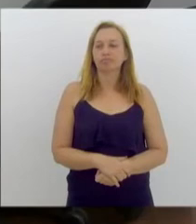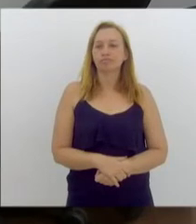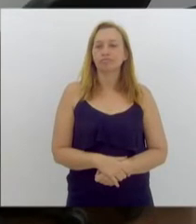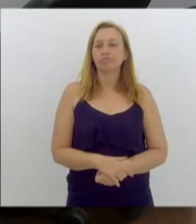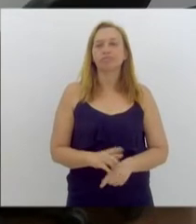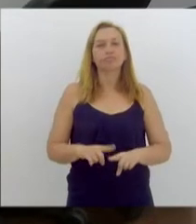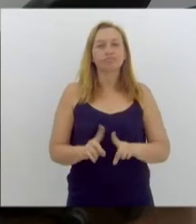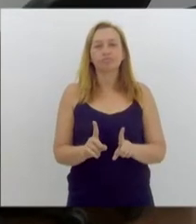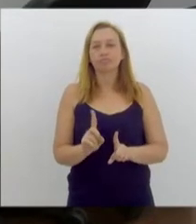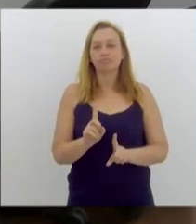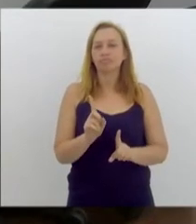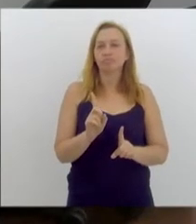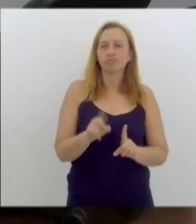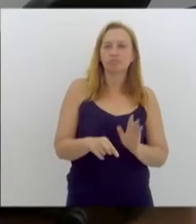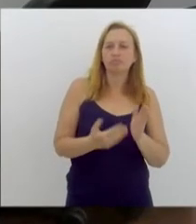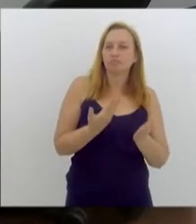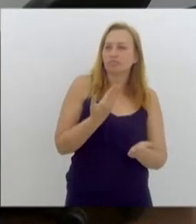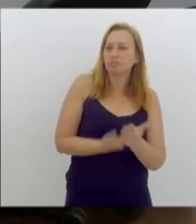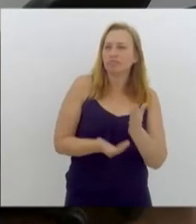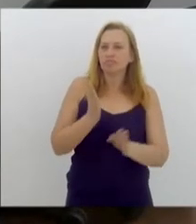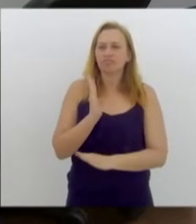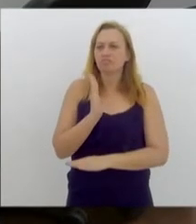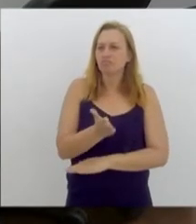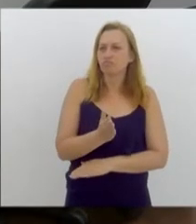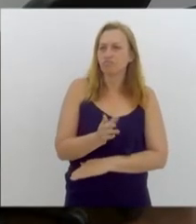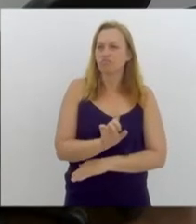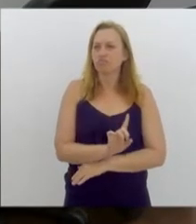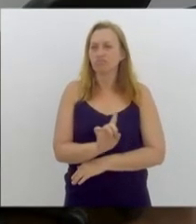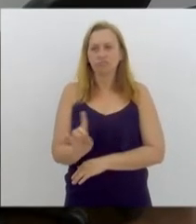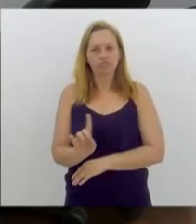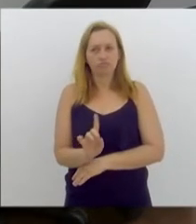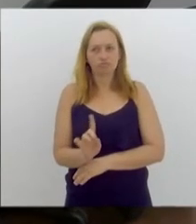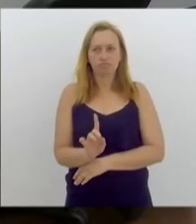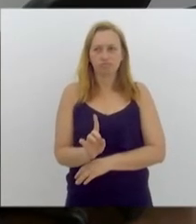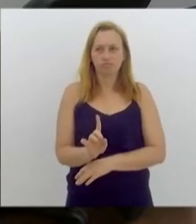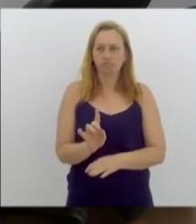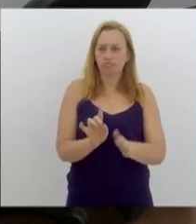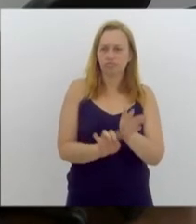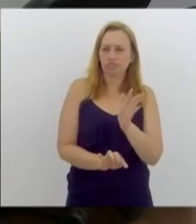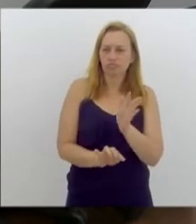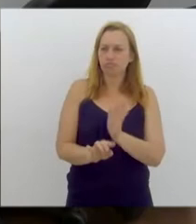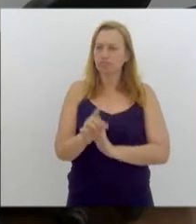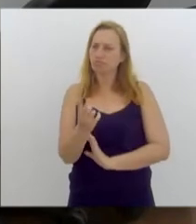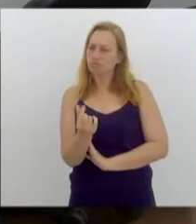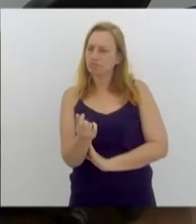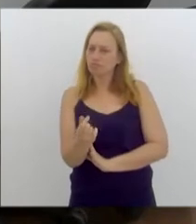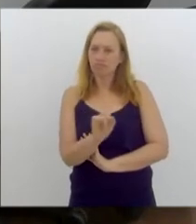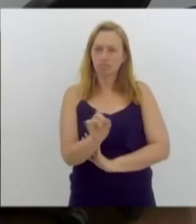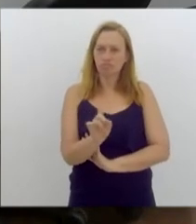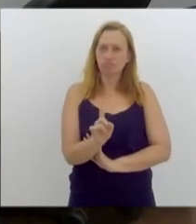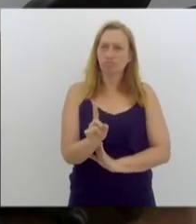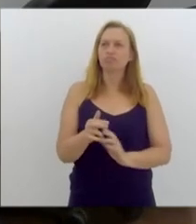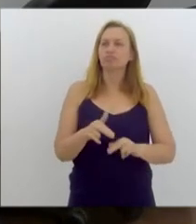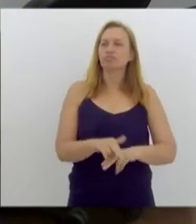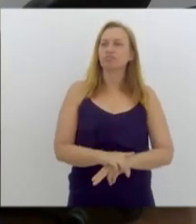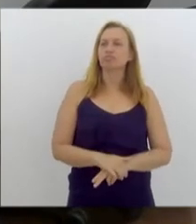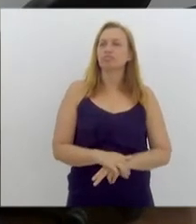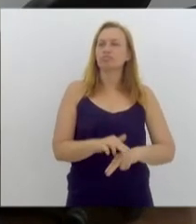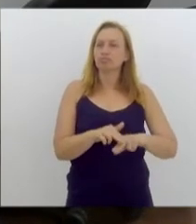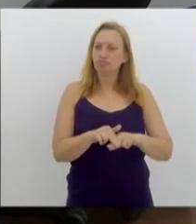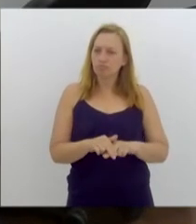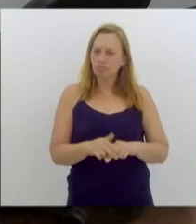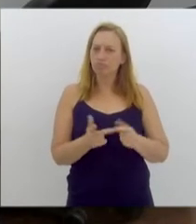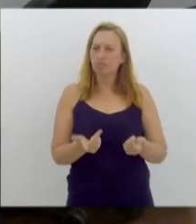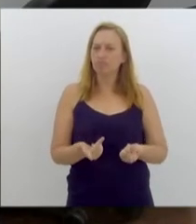mas ela não é uma perda direta simplesmente da redução do valor E aí por conta dos créditos